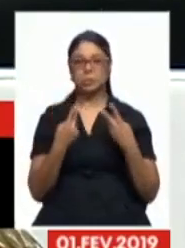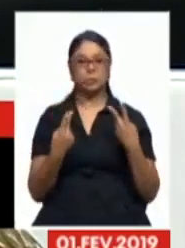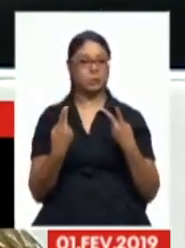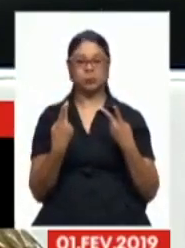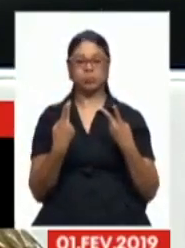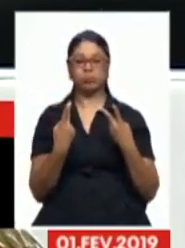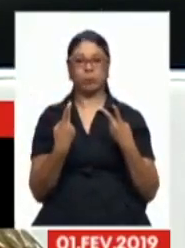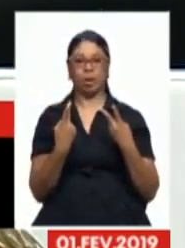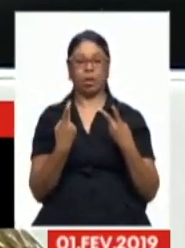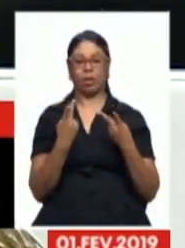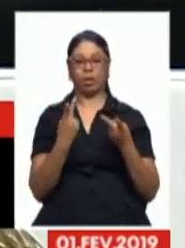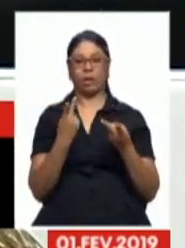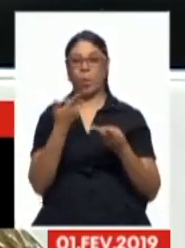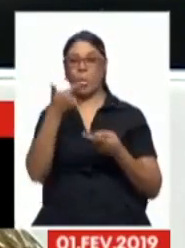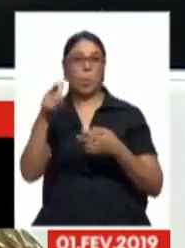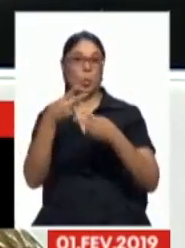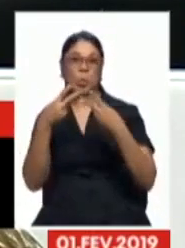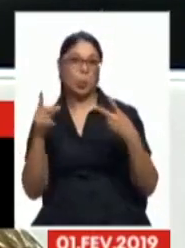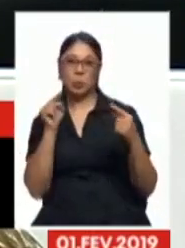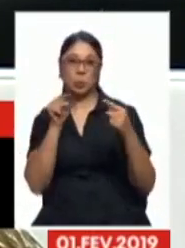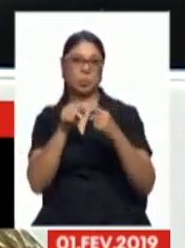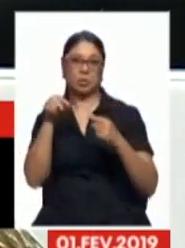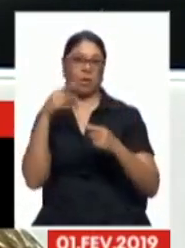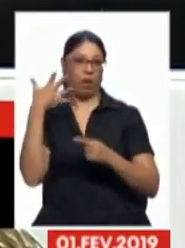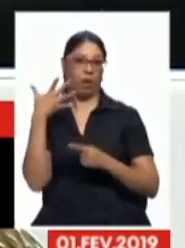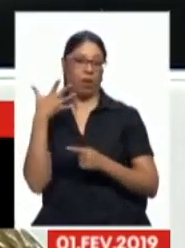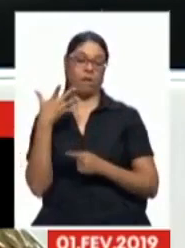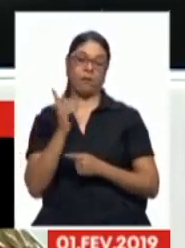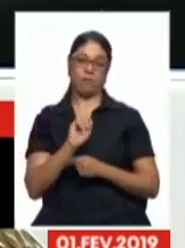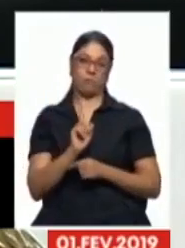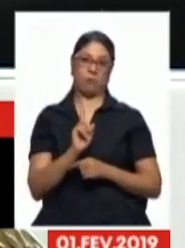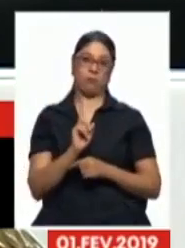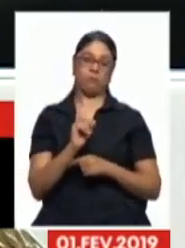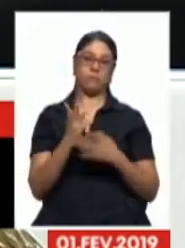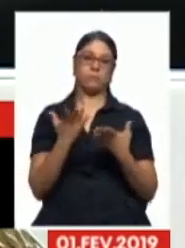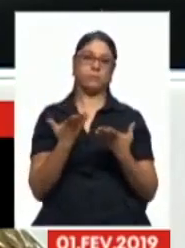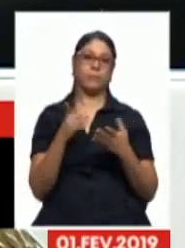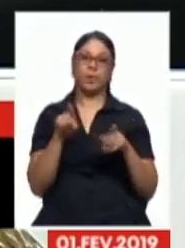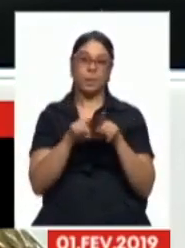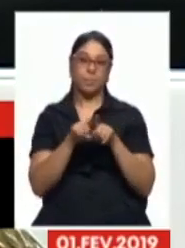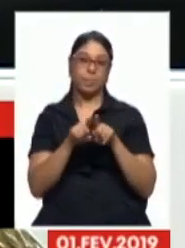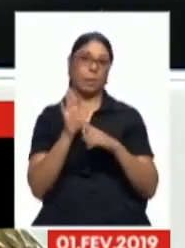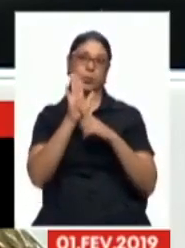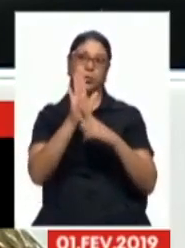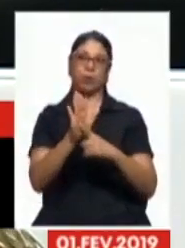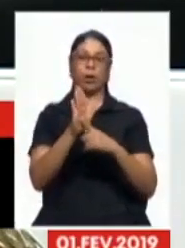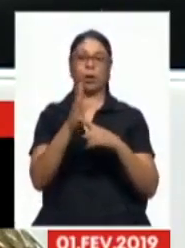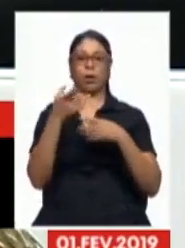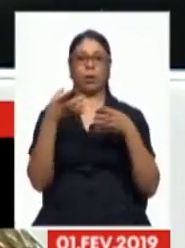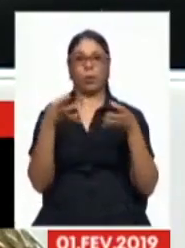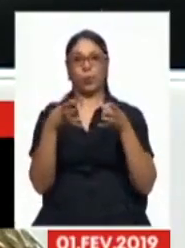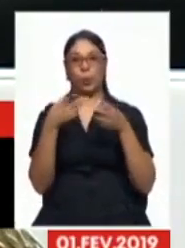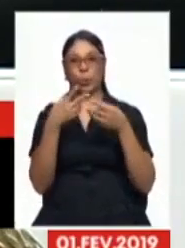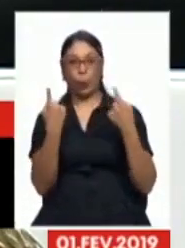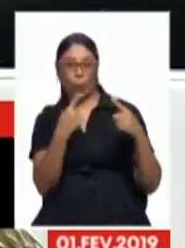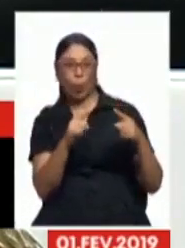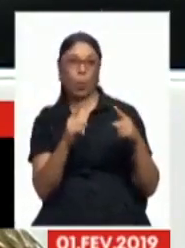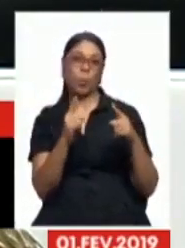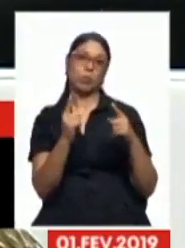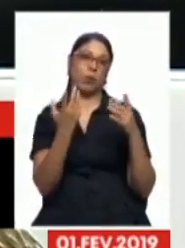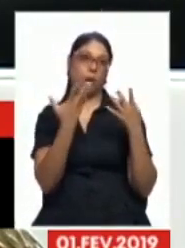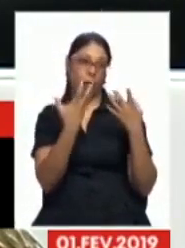desta reunião, tampouco manifestações partidárias. Por fim,